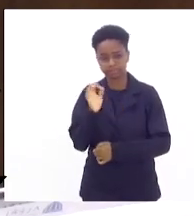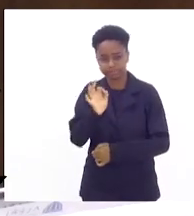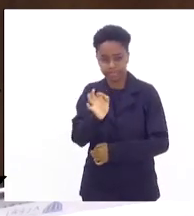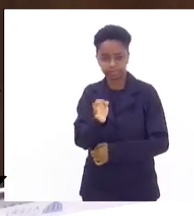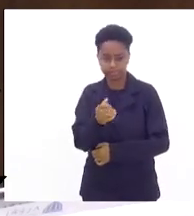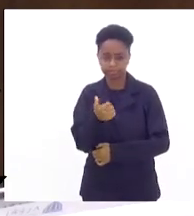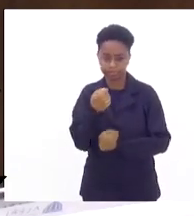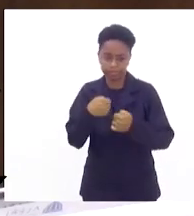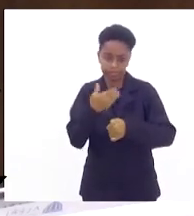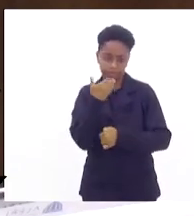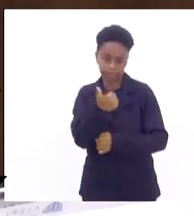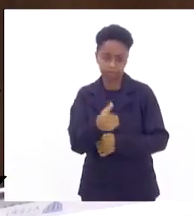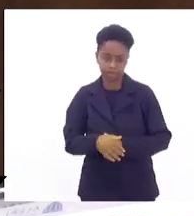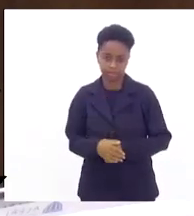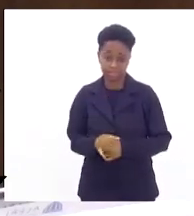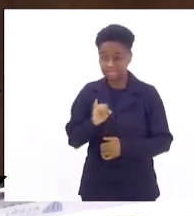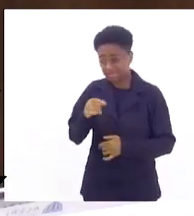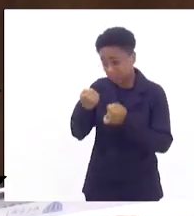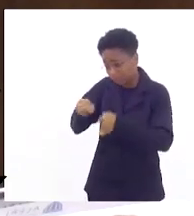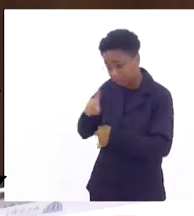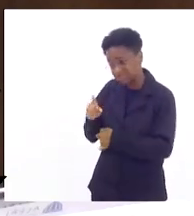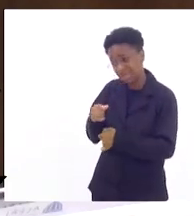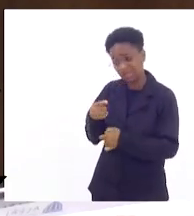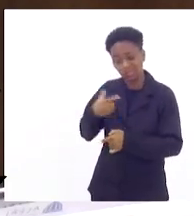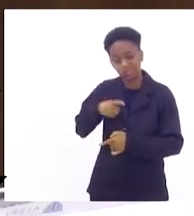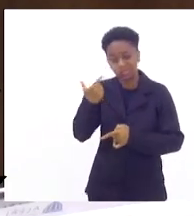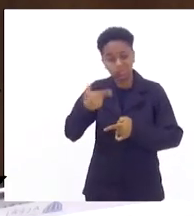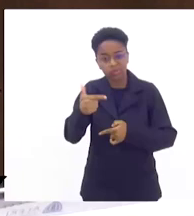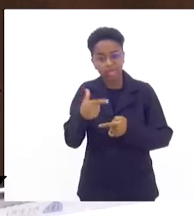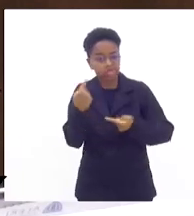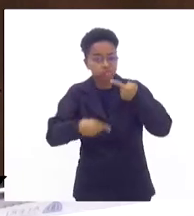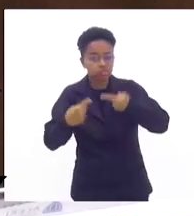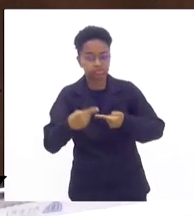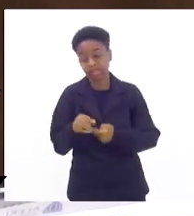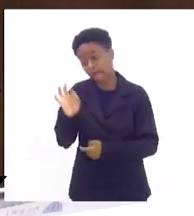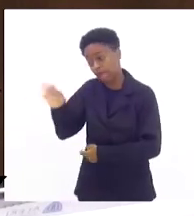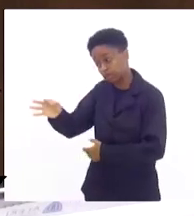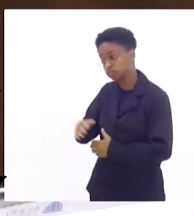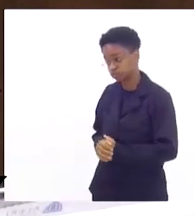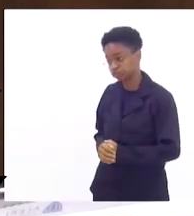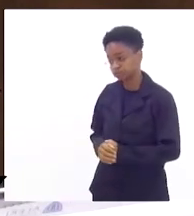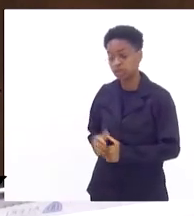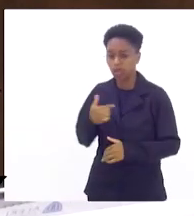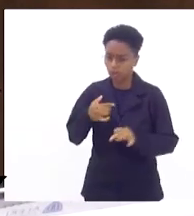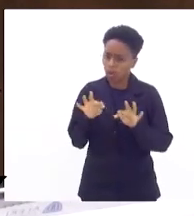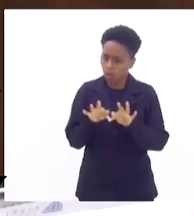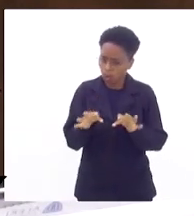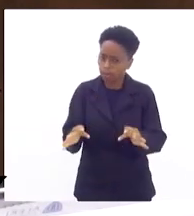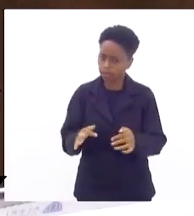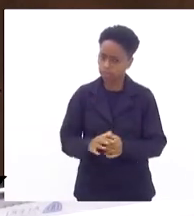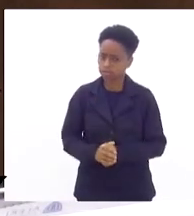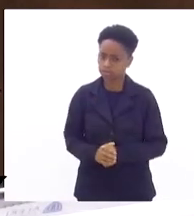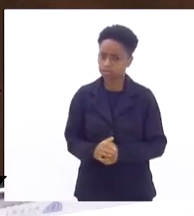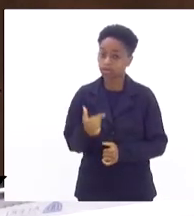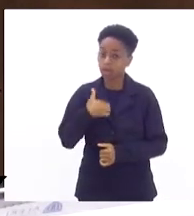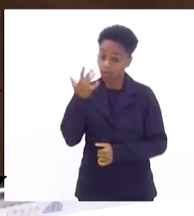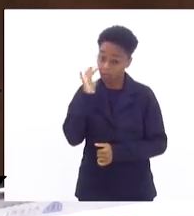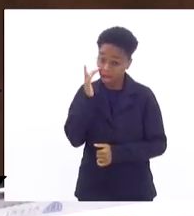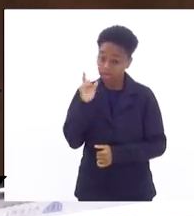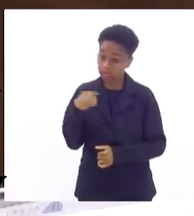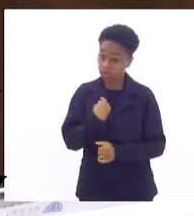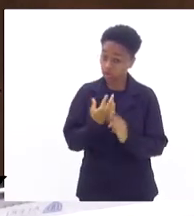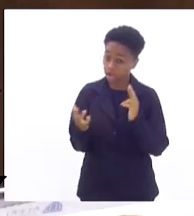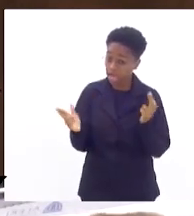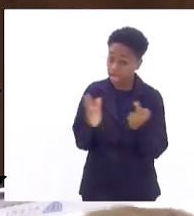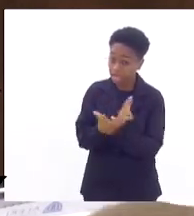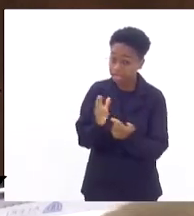melhorar. Senão a gente não estaria aqui discutindo. É isso. E com toda a humildade do mundo, eu acho que nossa relação